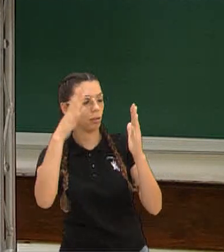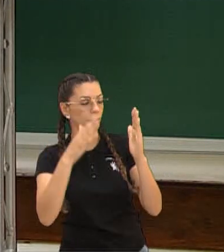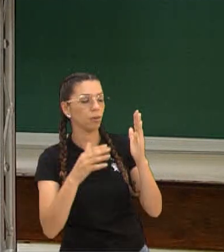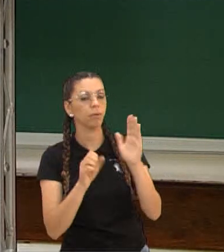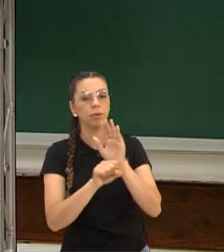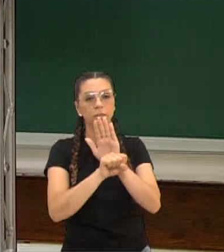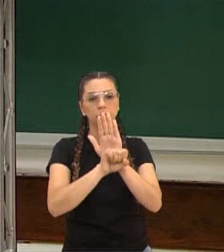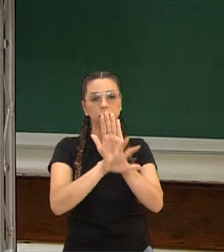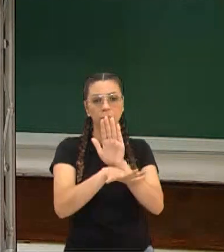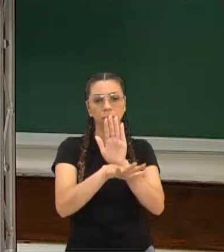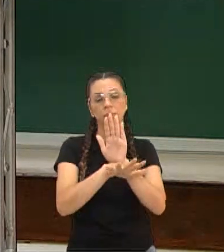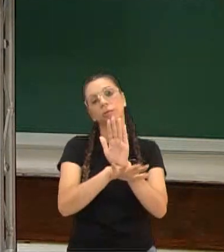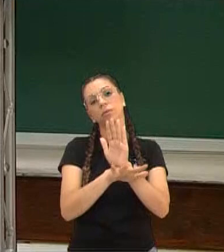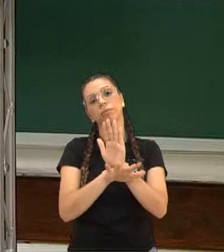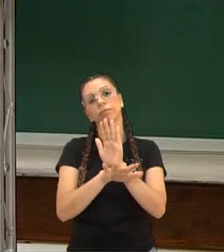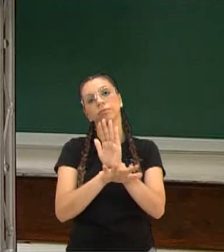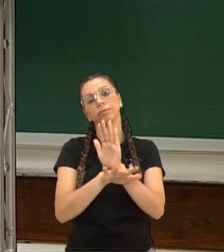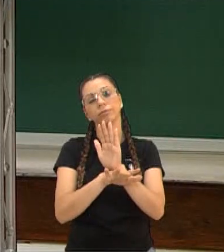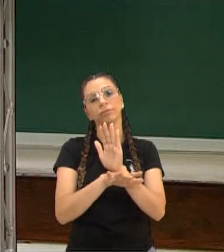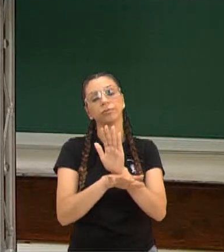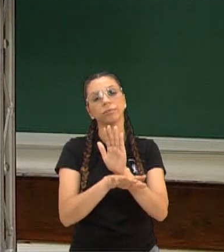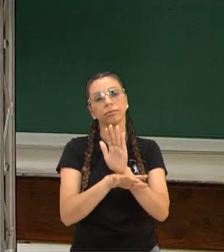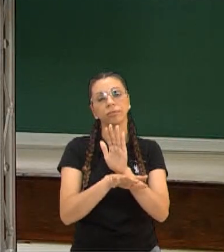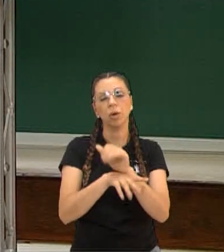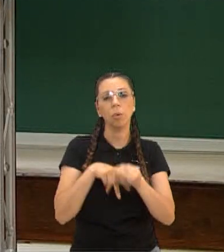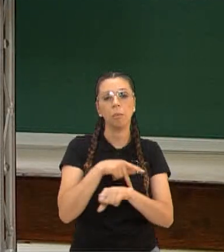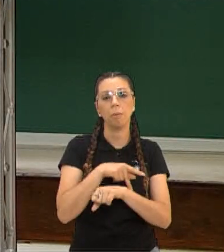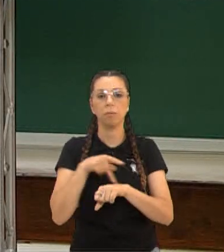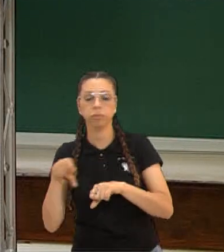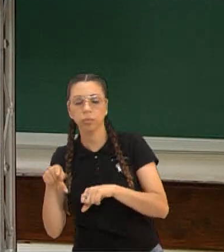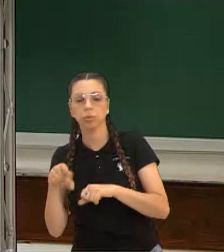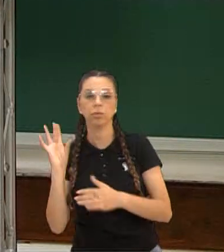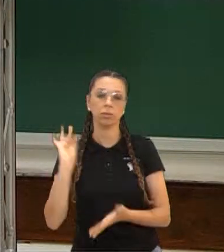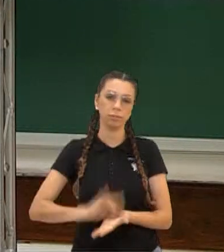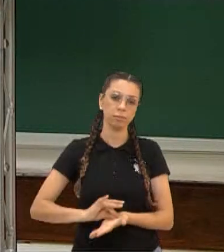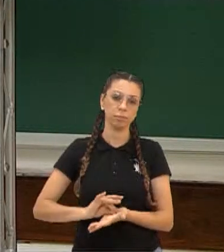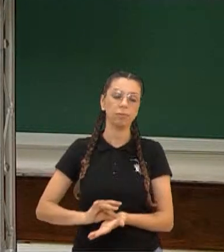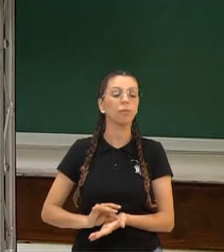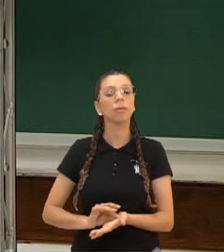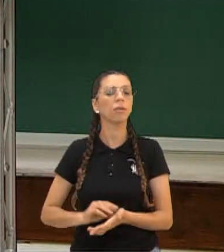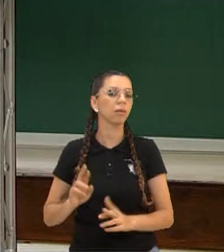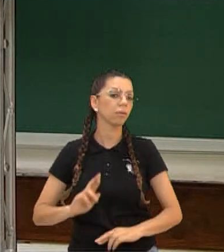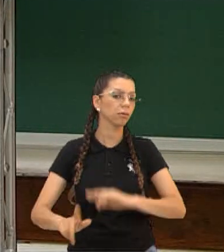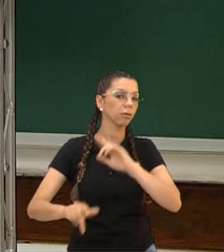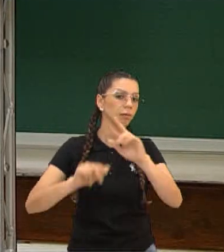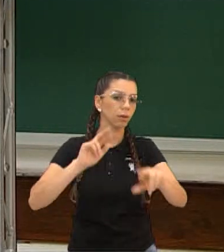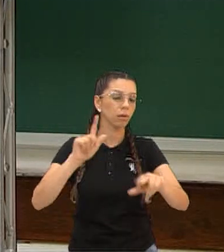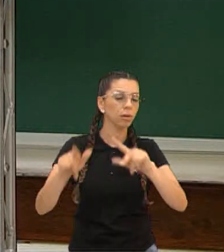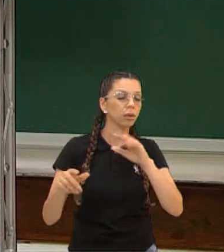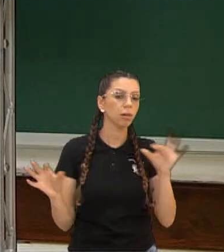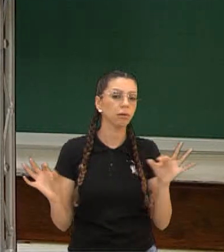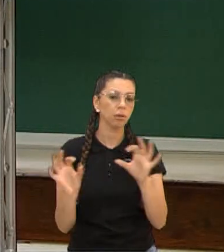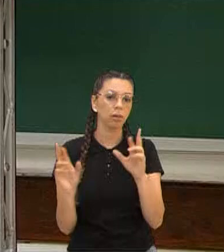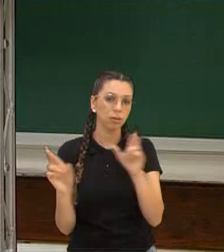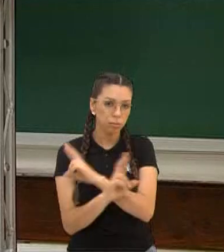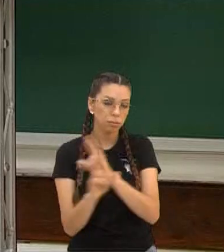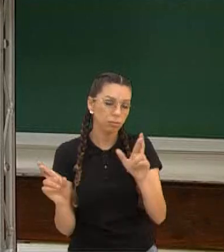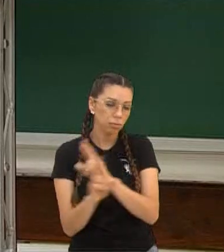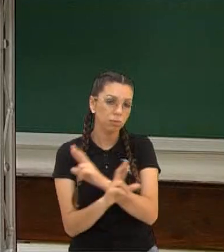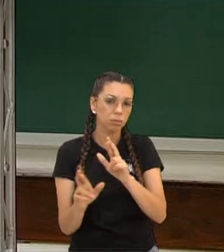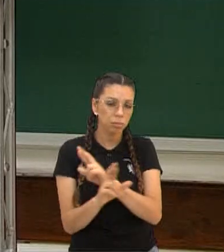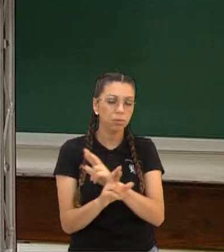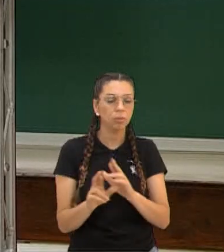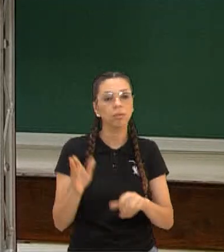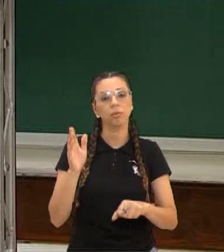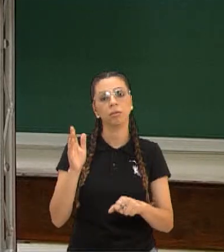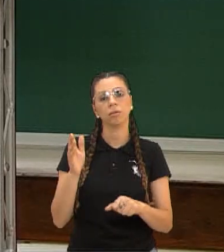restituindo ao nu a sua crueza e a sua verdade, muito diferente dos nus associados da época.